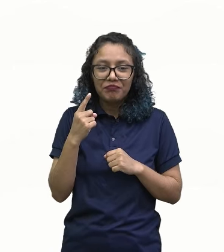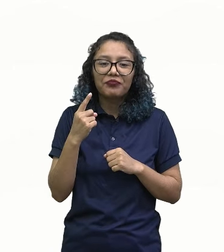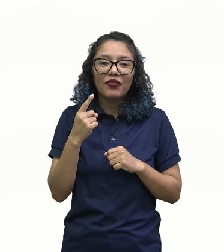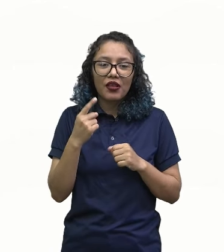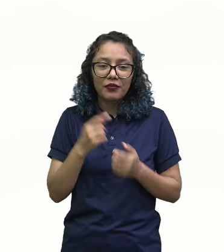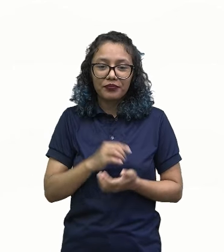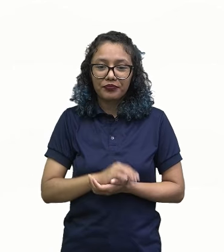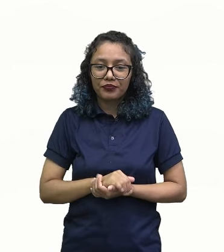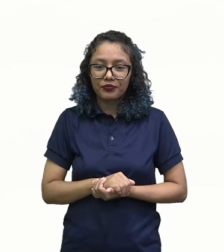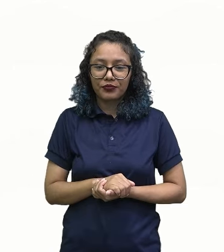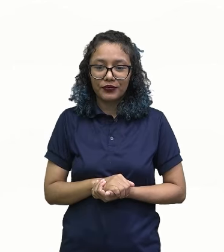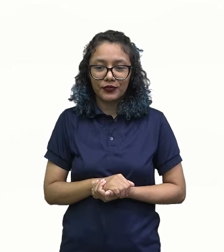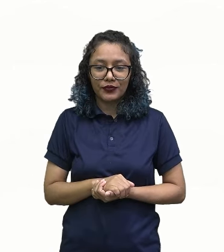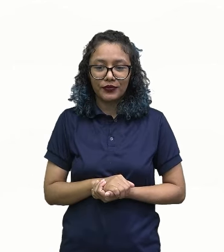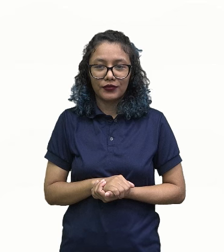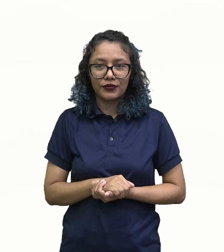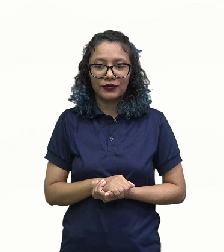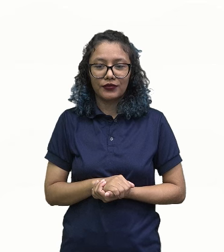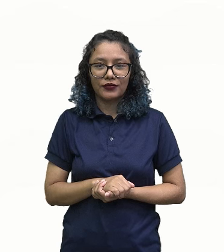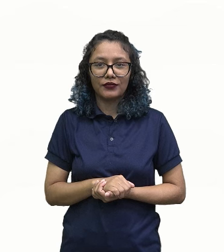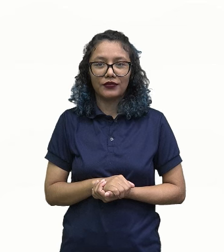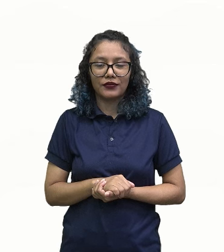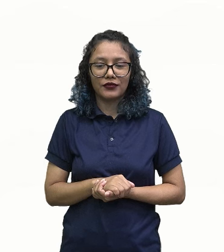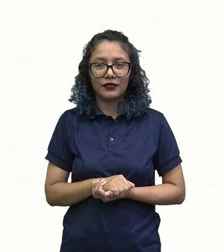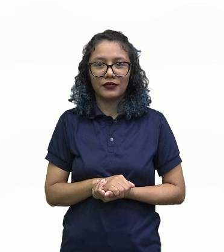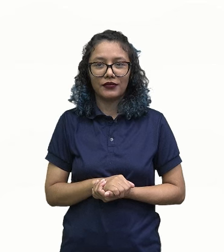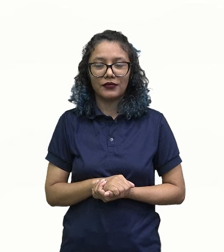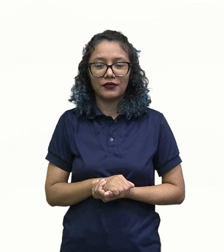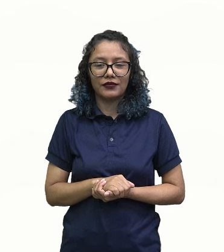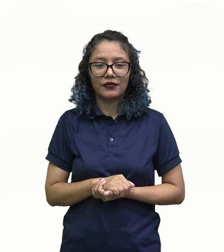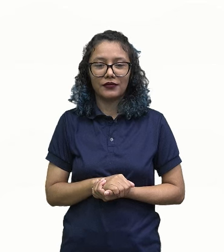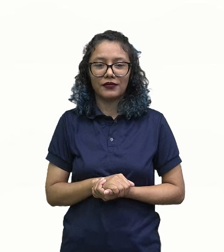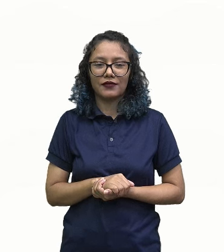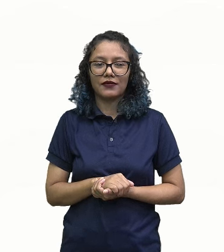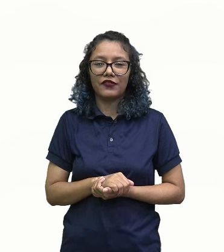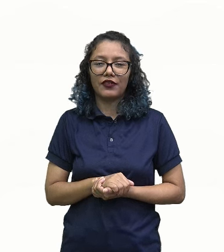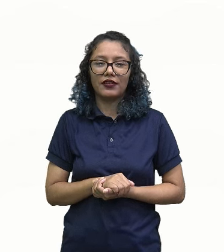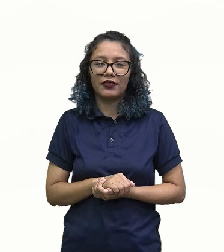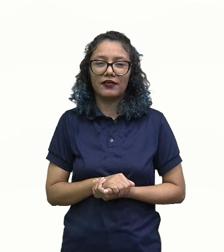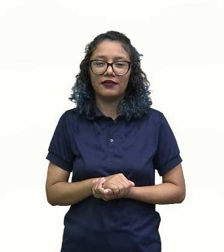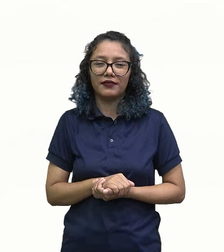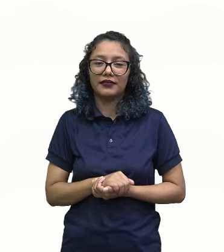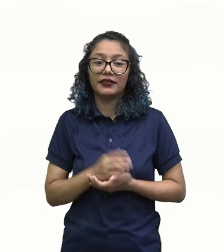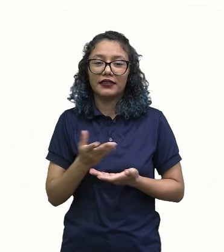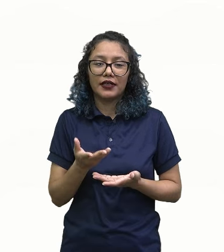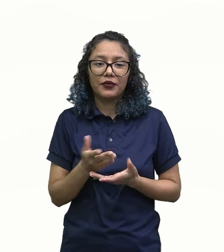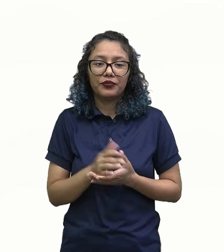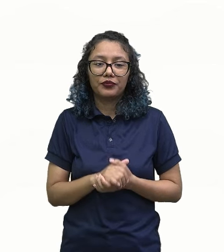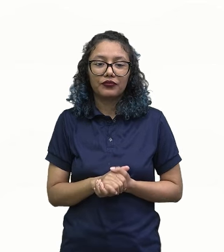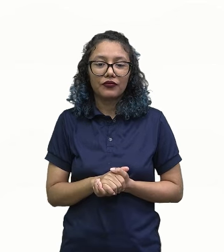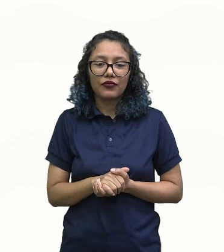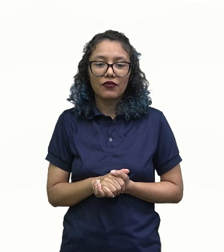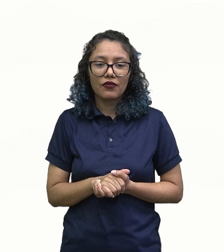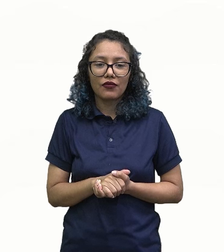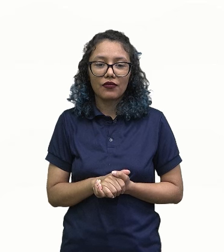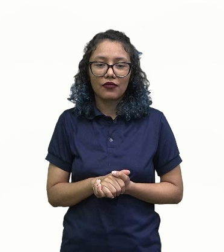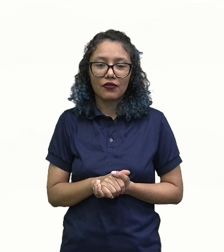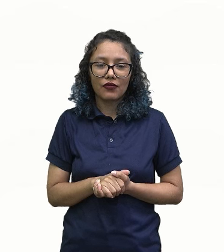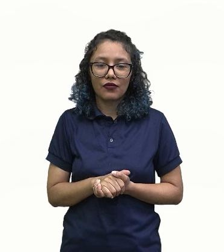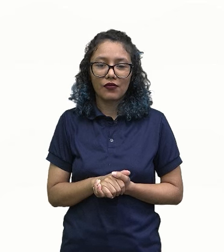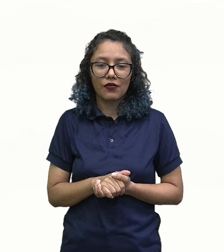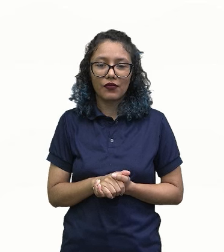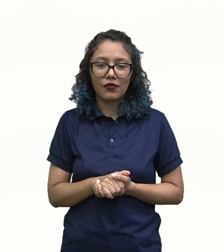Mas veja que aqui, no primeiro caso, vamos pôr, aqui é preposição, esse pôr, e no segundo caso, ele é